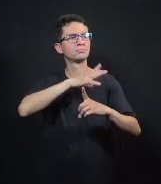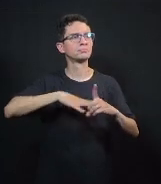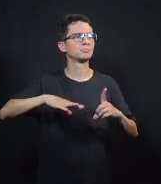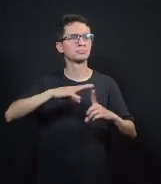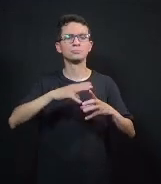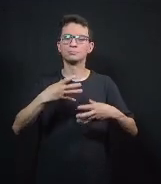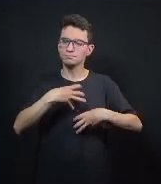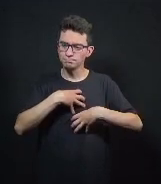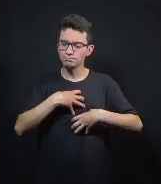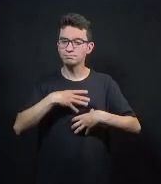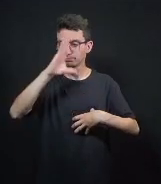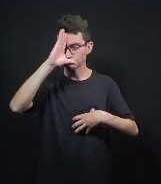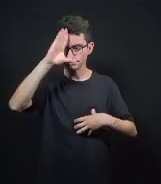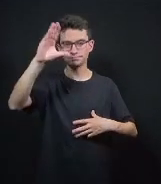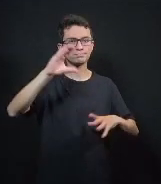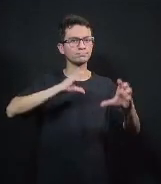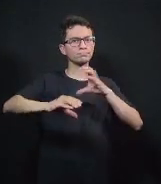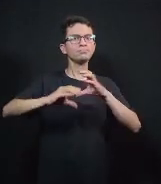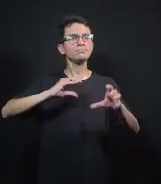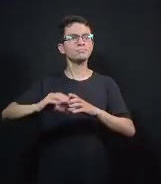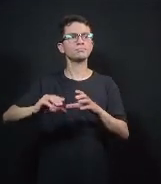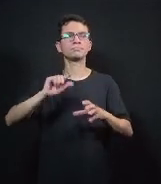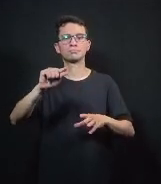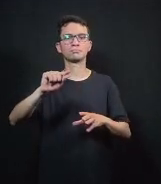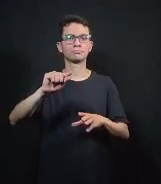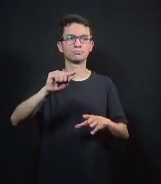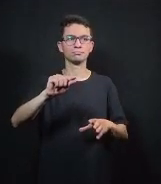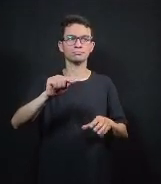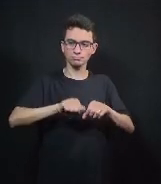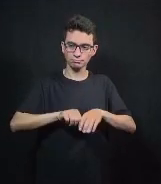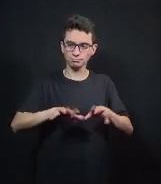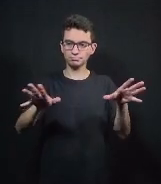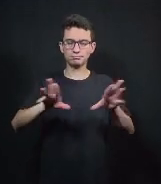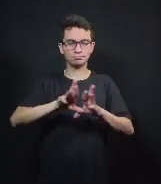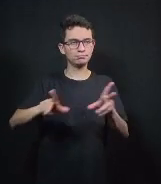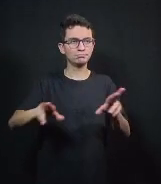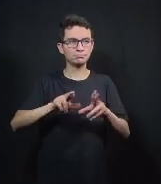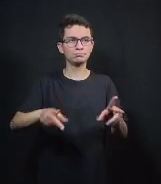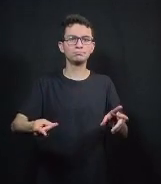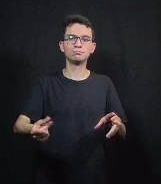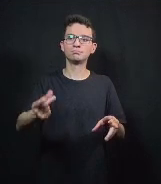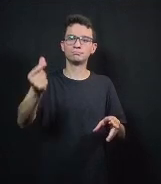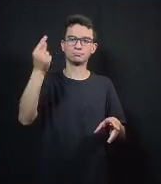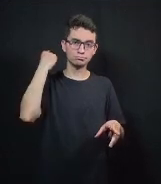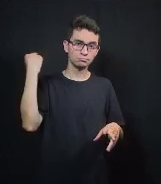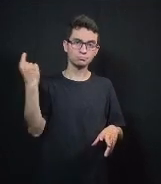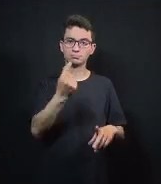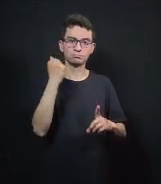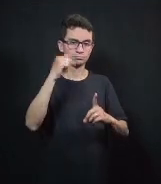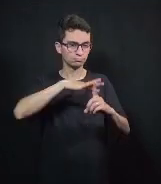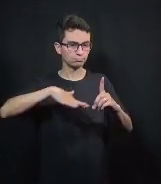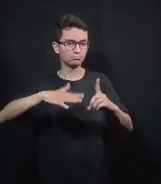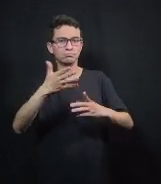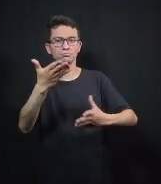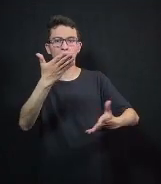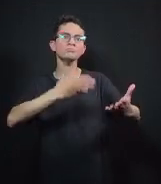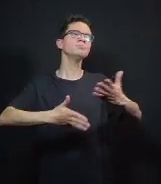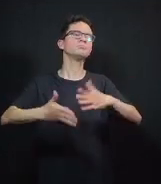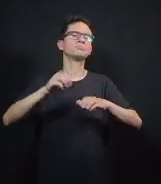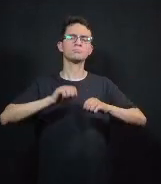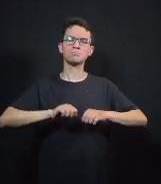comunicação principal, é a comunicação de massa, ela é bem diferente de uma sociedade como a nossa, que tem comunicação distribuída.